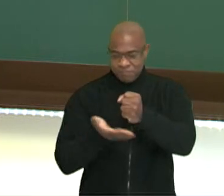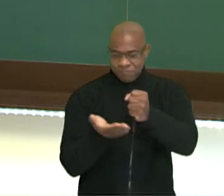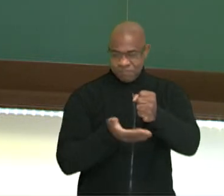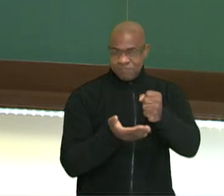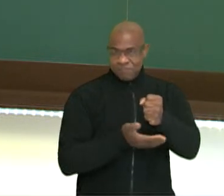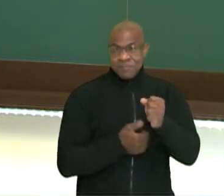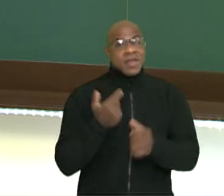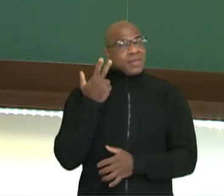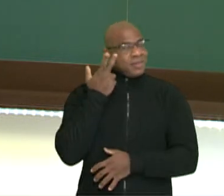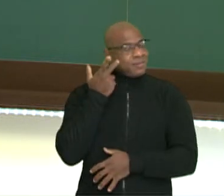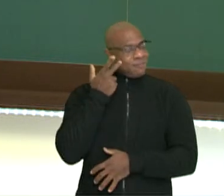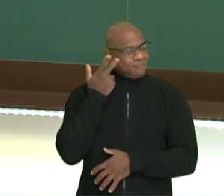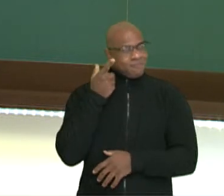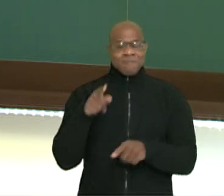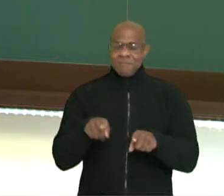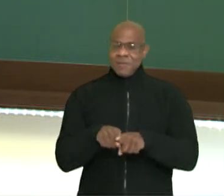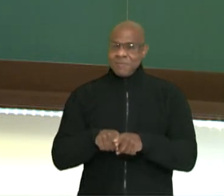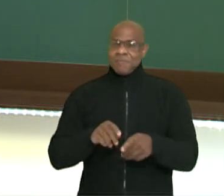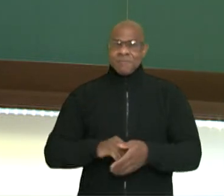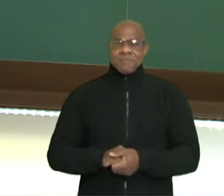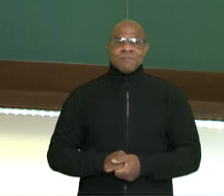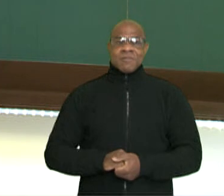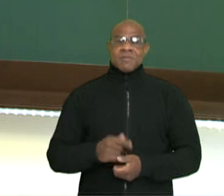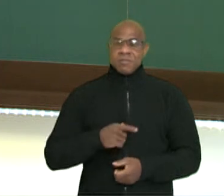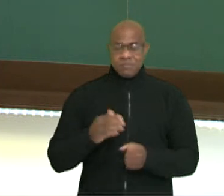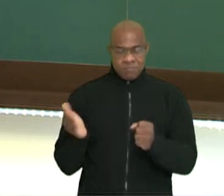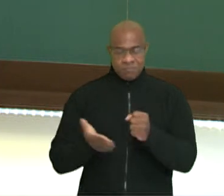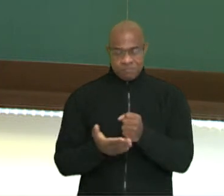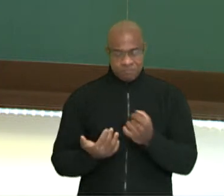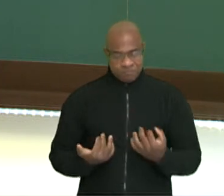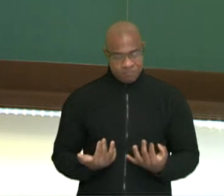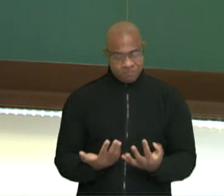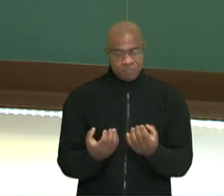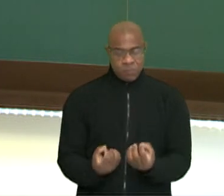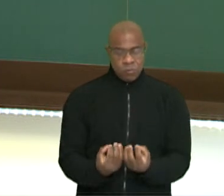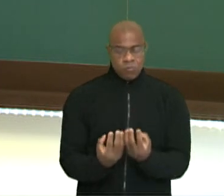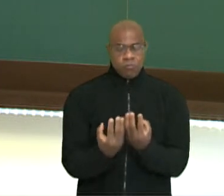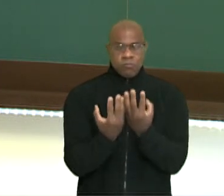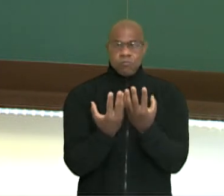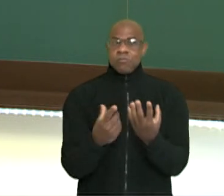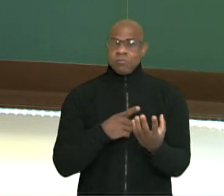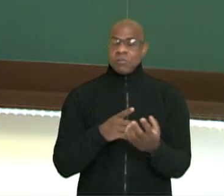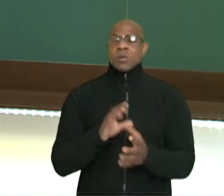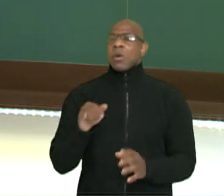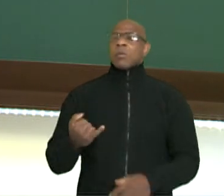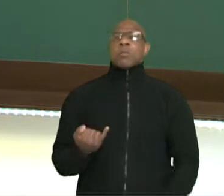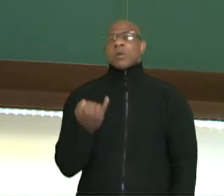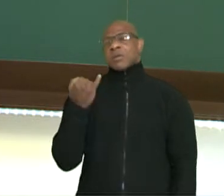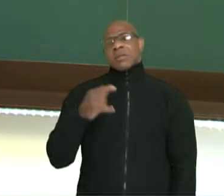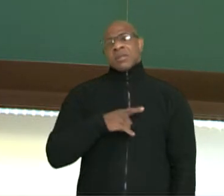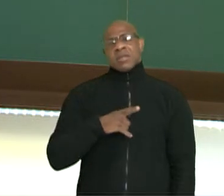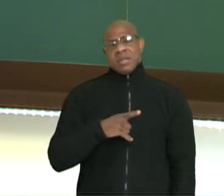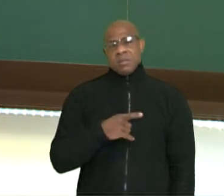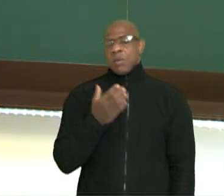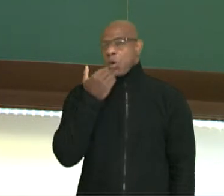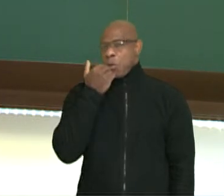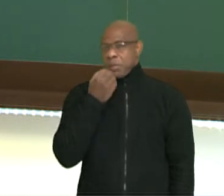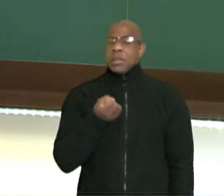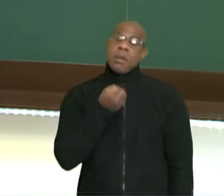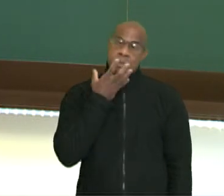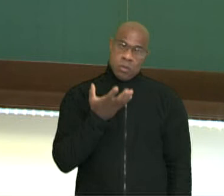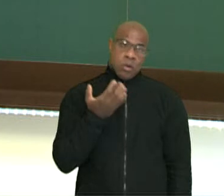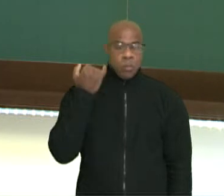todo propício para que aquele alimento cresça e dê. Qual a importância de se ter uma dieta balanceada, uma